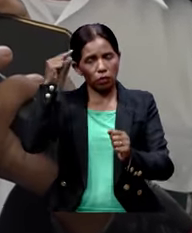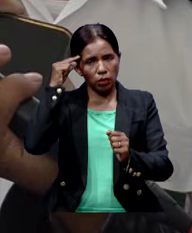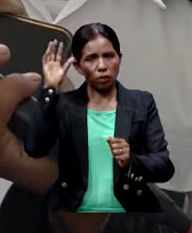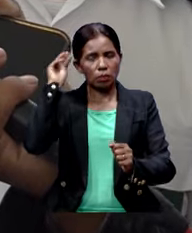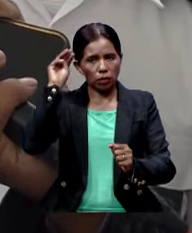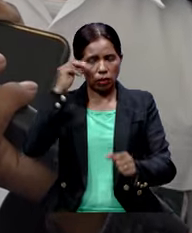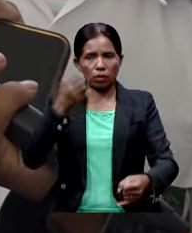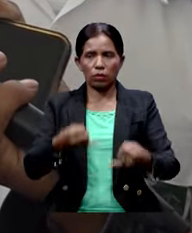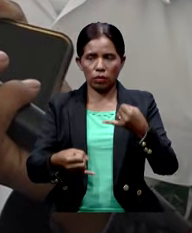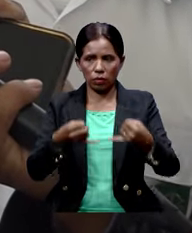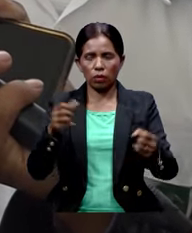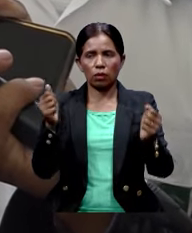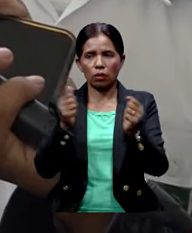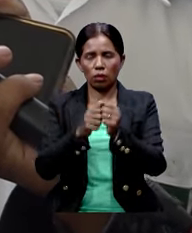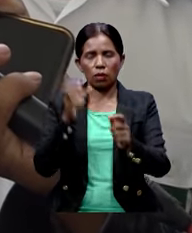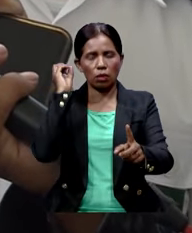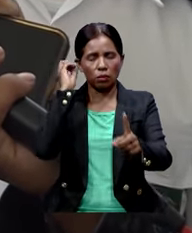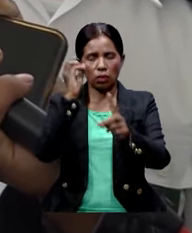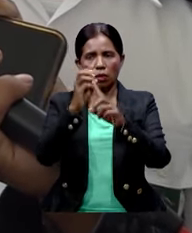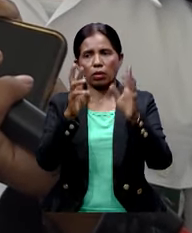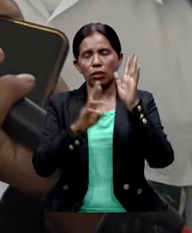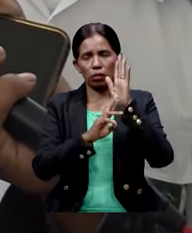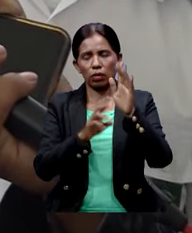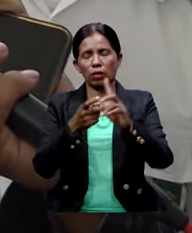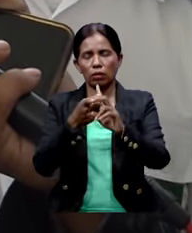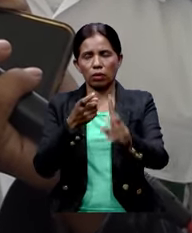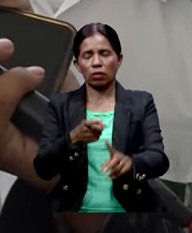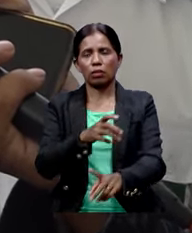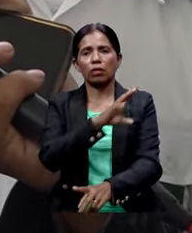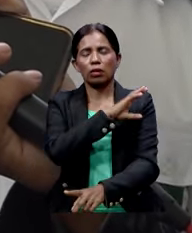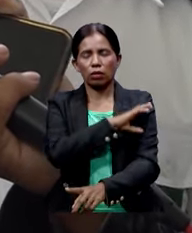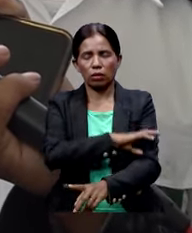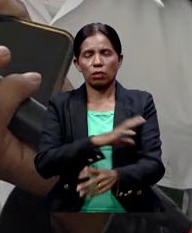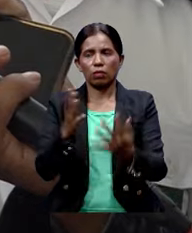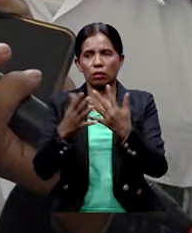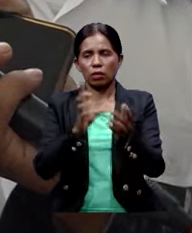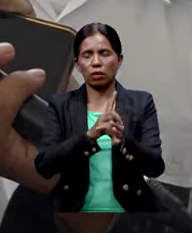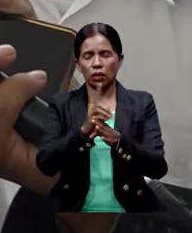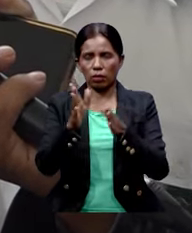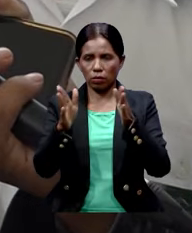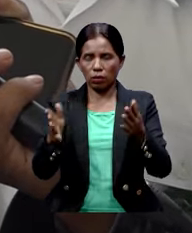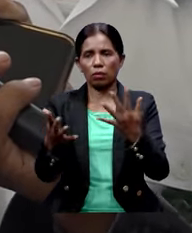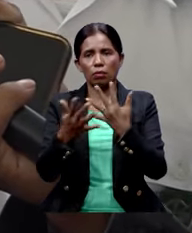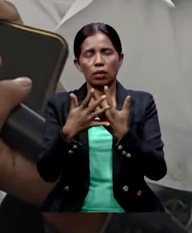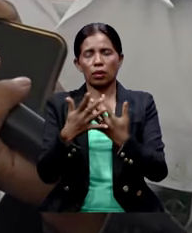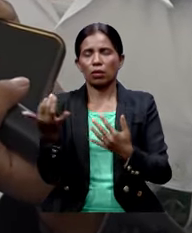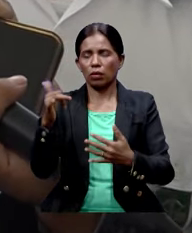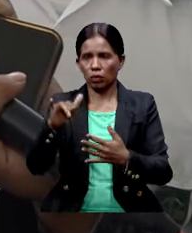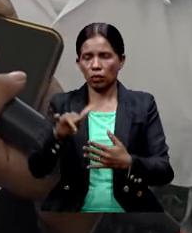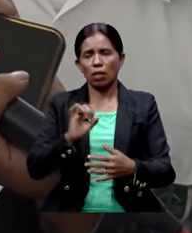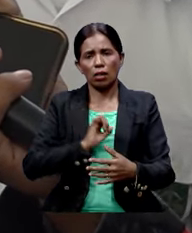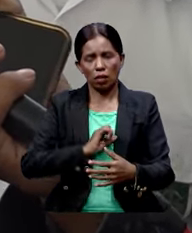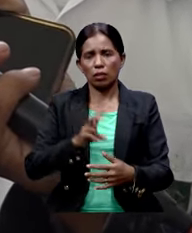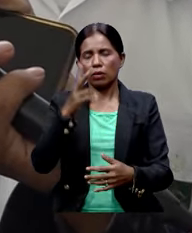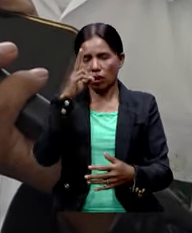Justiça, a opinião, a recomendação, o guarda prisional, diretor de prisão, boa tarde, outro. E ao se ler,